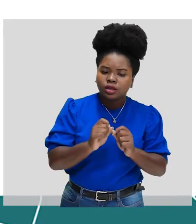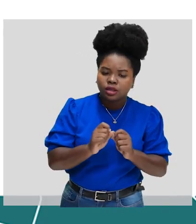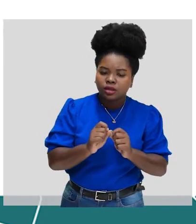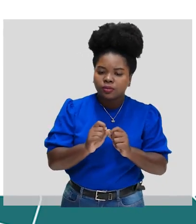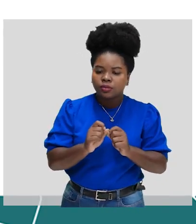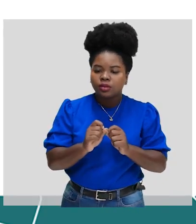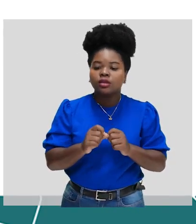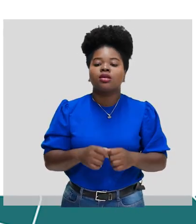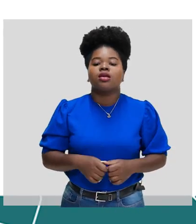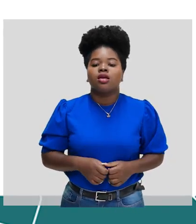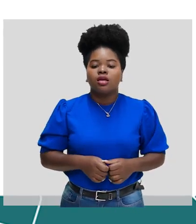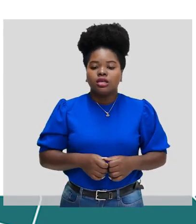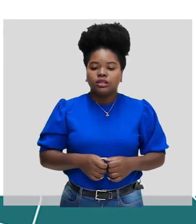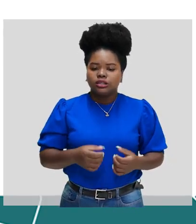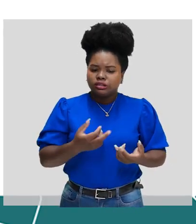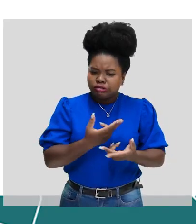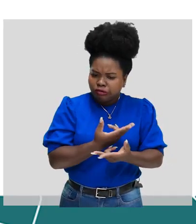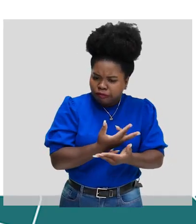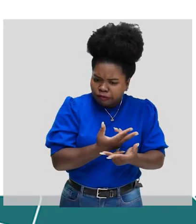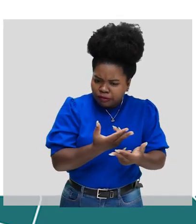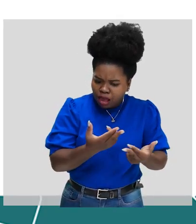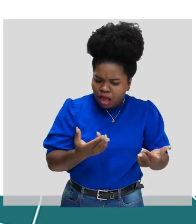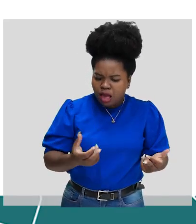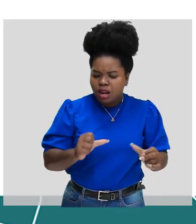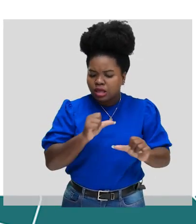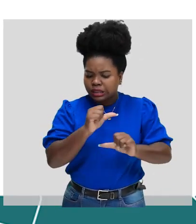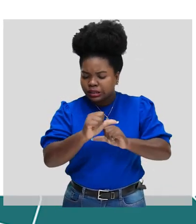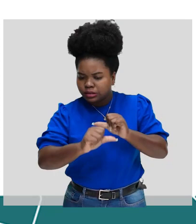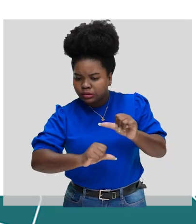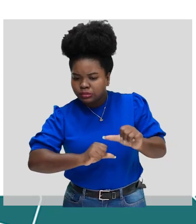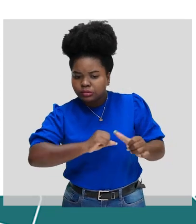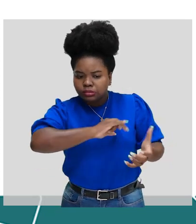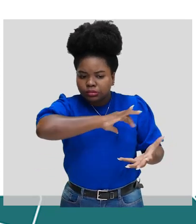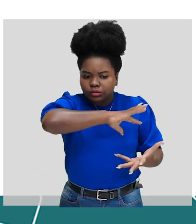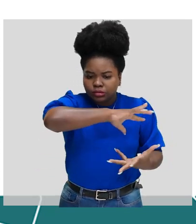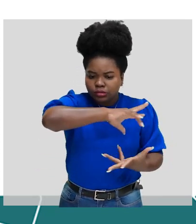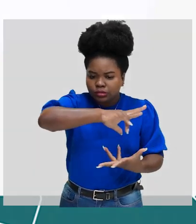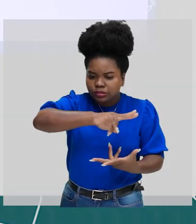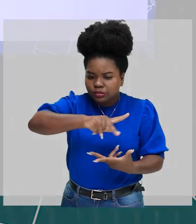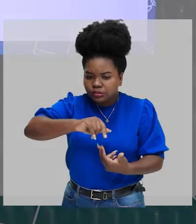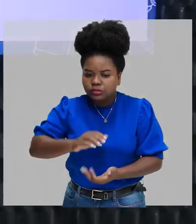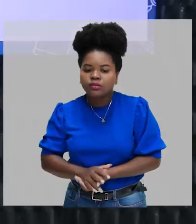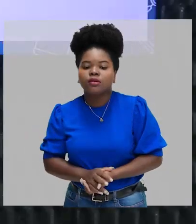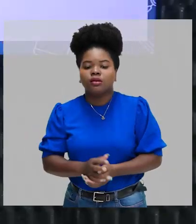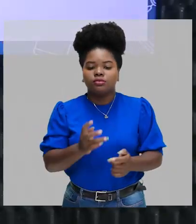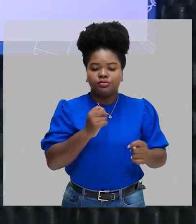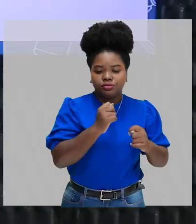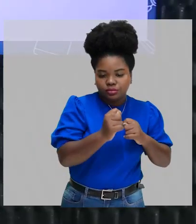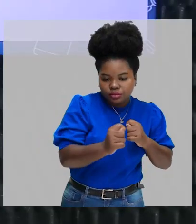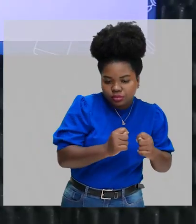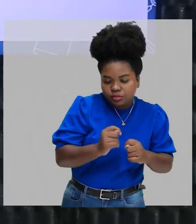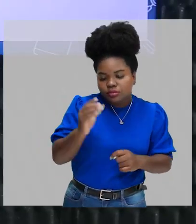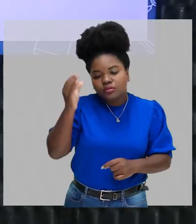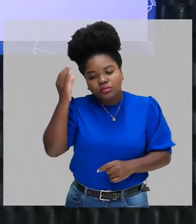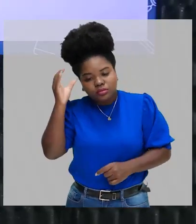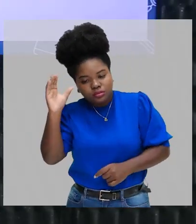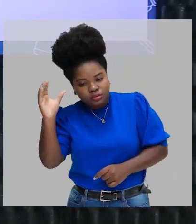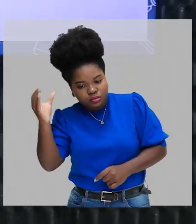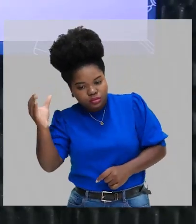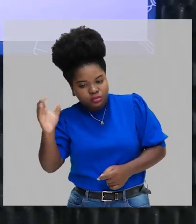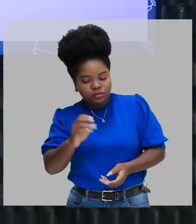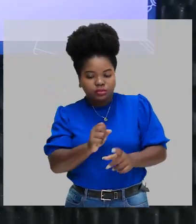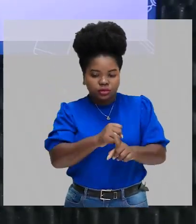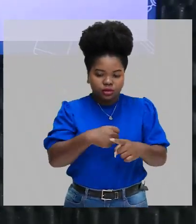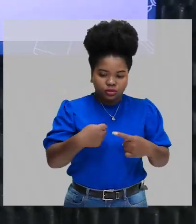transformações mundiais de dimensões econômicas, culturais, sociais,